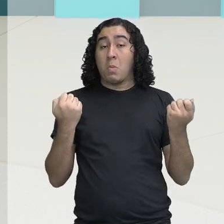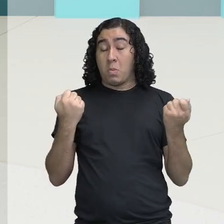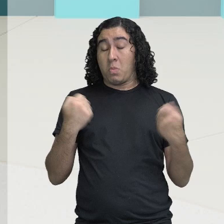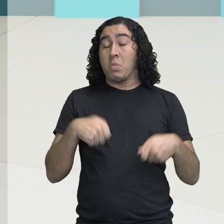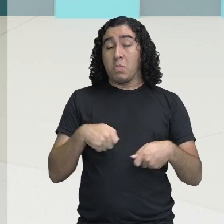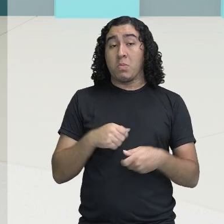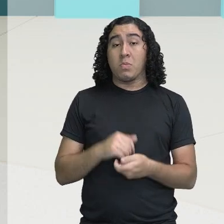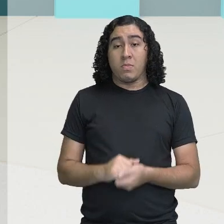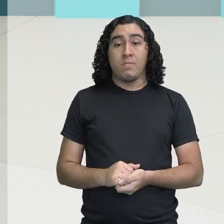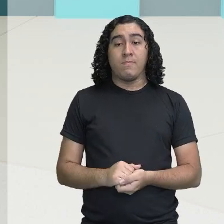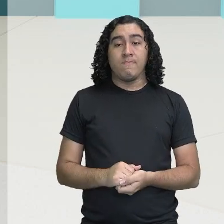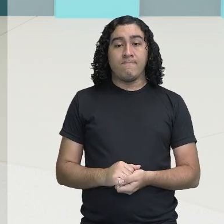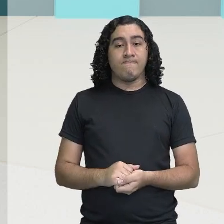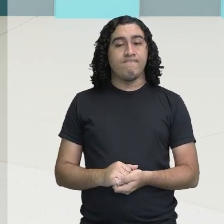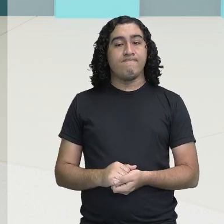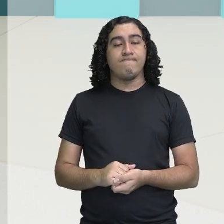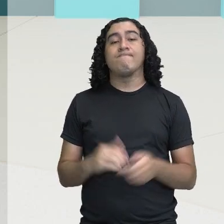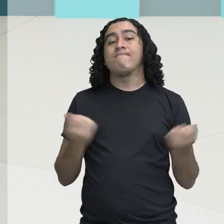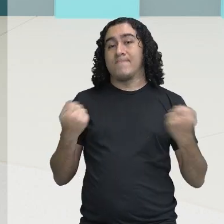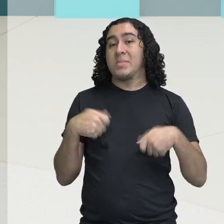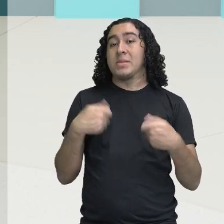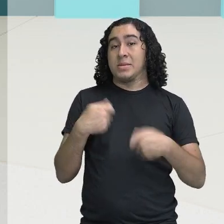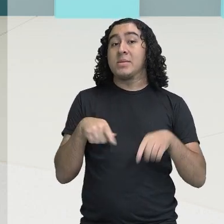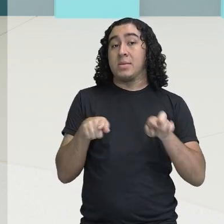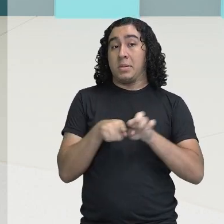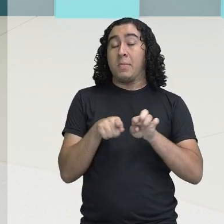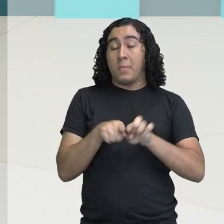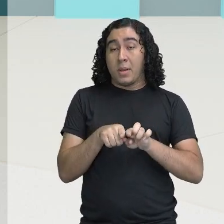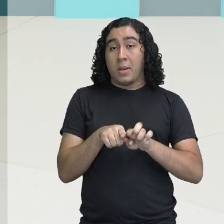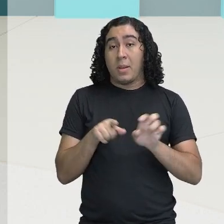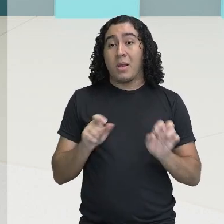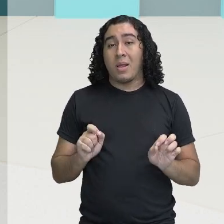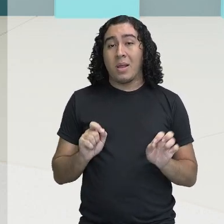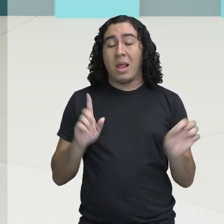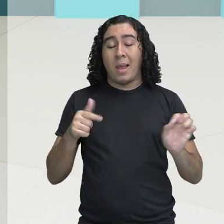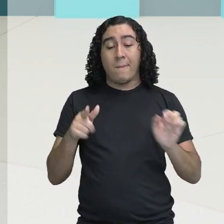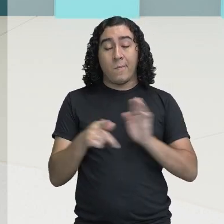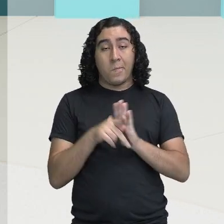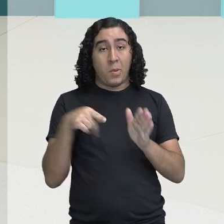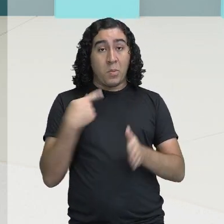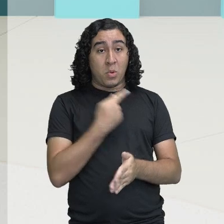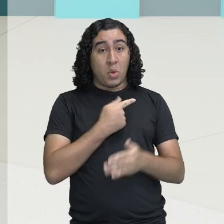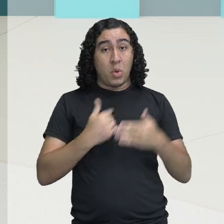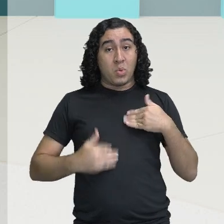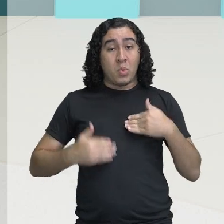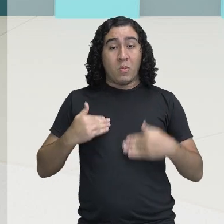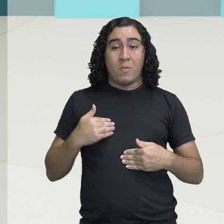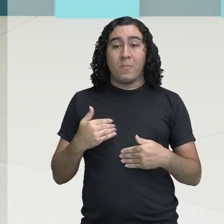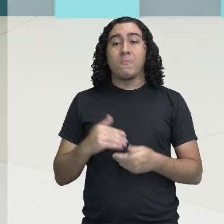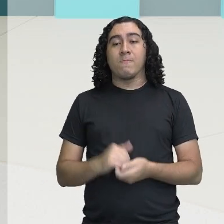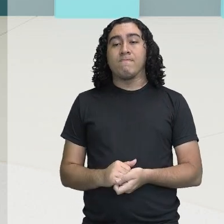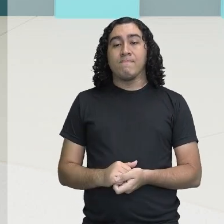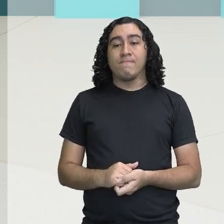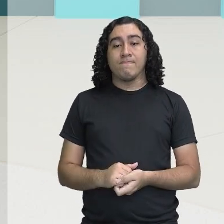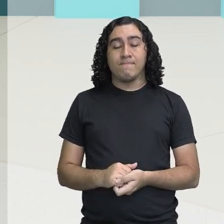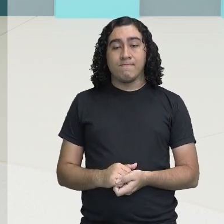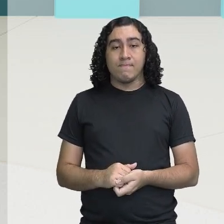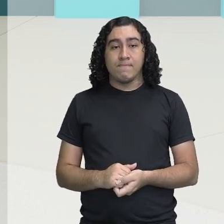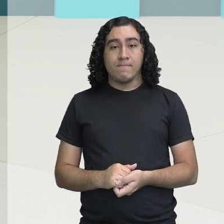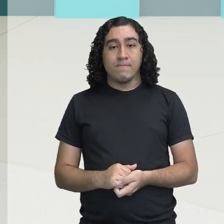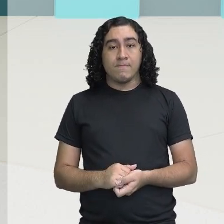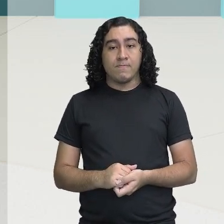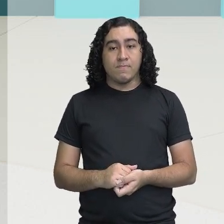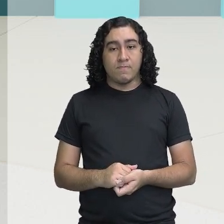experienciando. E isso é uma necessidade, é inerente a nós. Assim, o corpo,